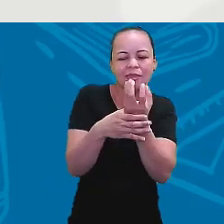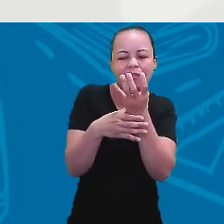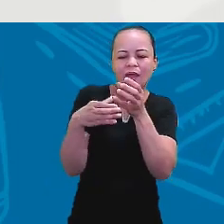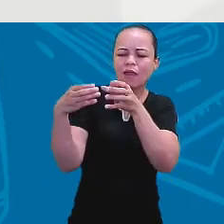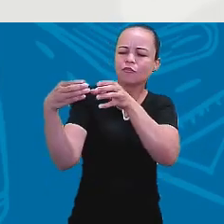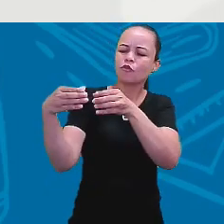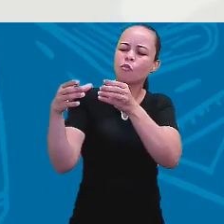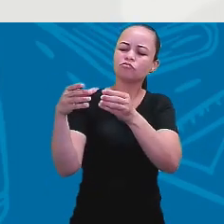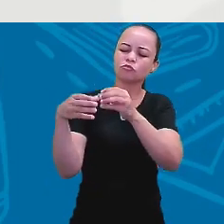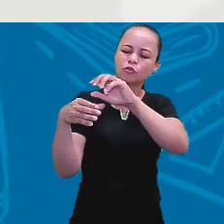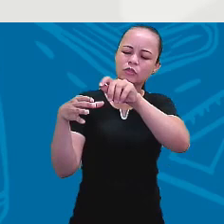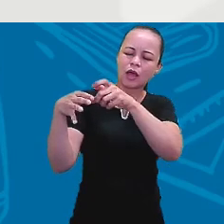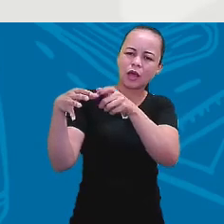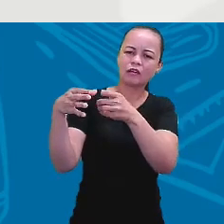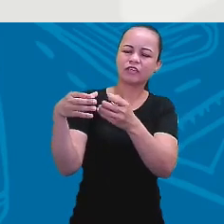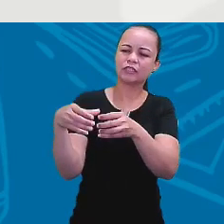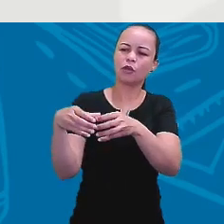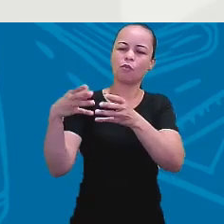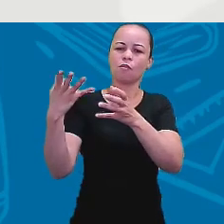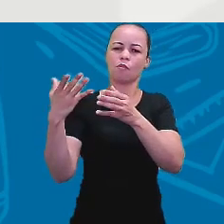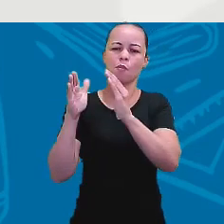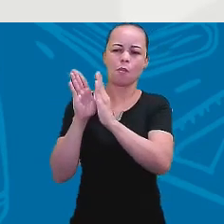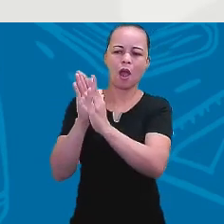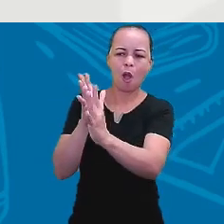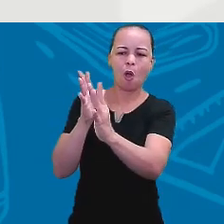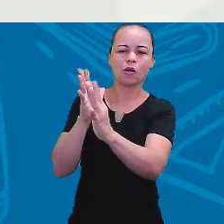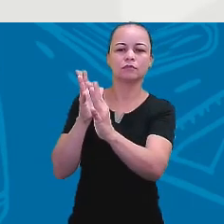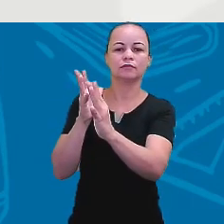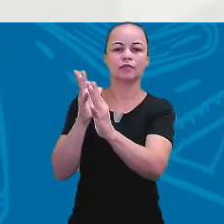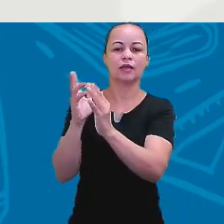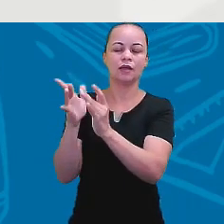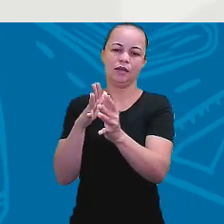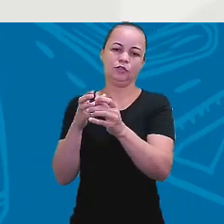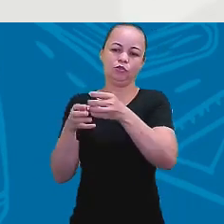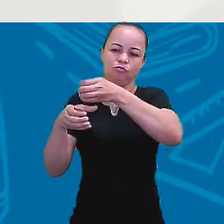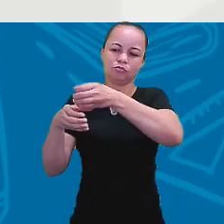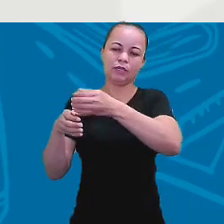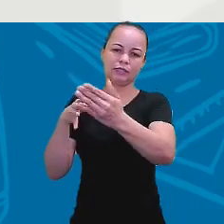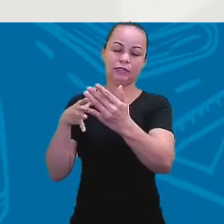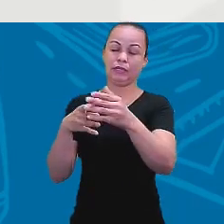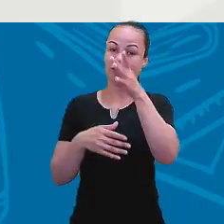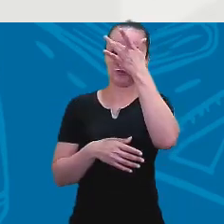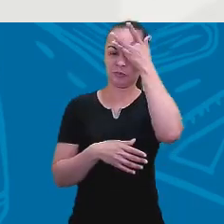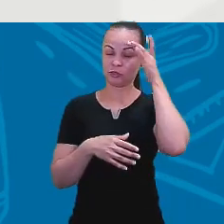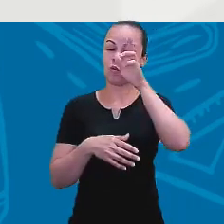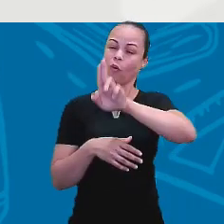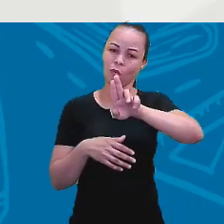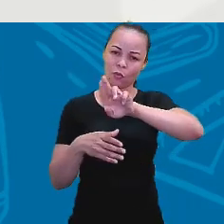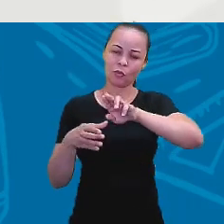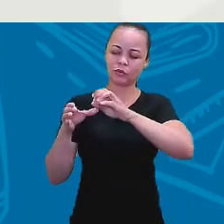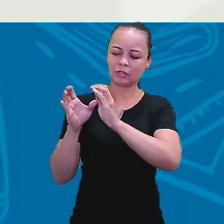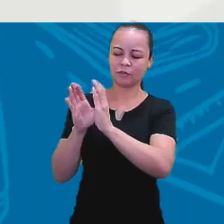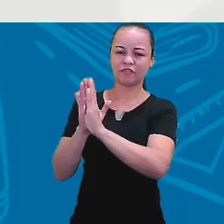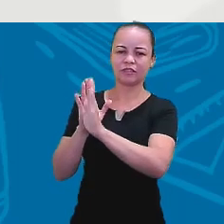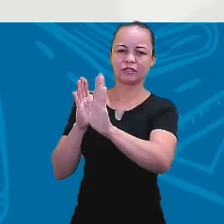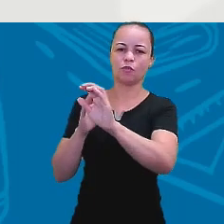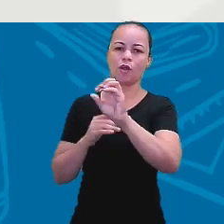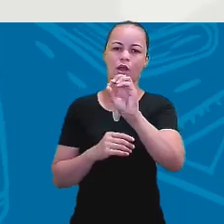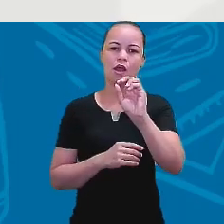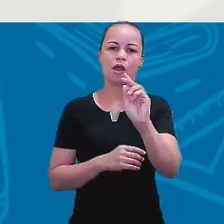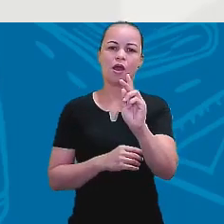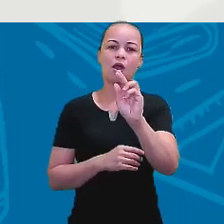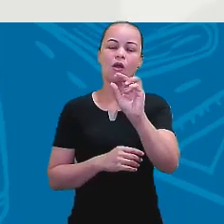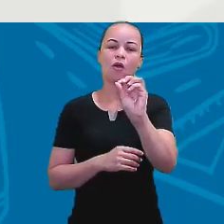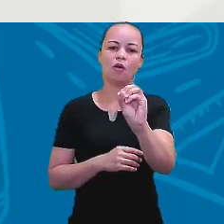Para fazer uma horta suspensa. Muitas pessoas utilizam garrafa PET para fazer uma horta suspensa, que é aquela que